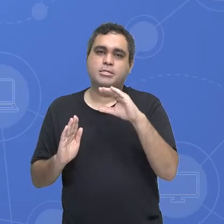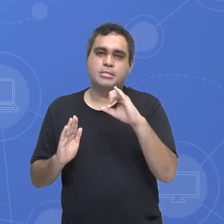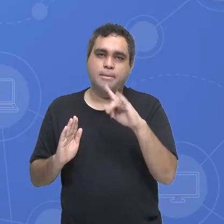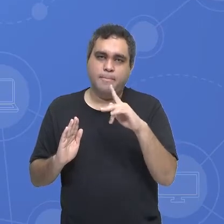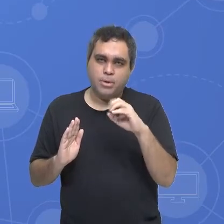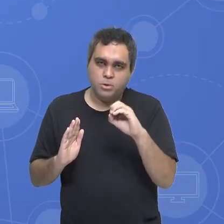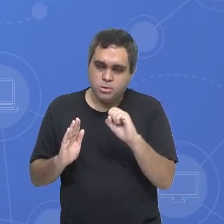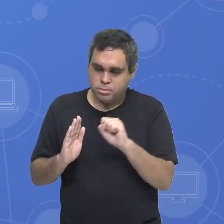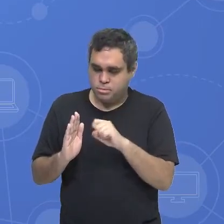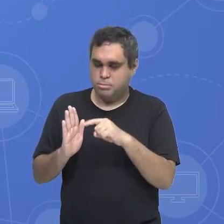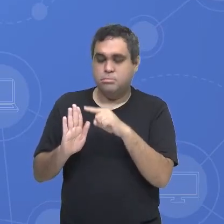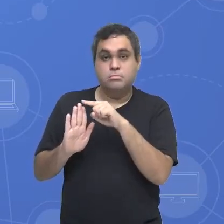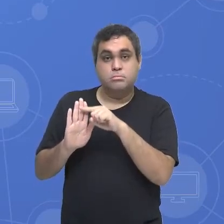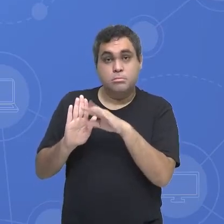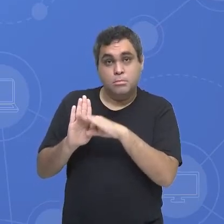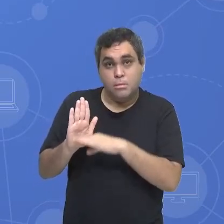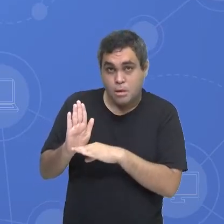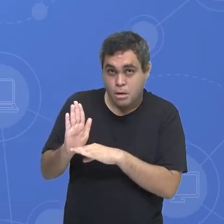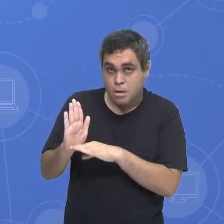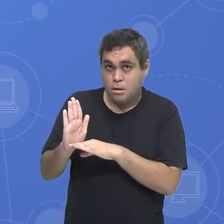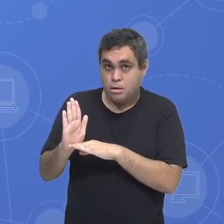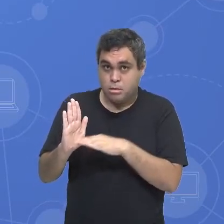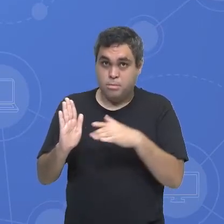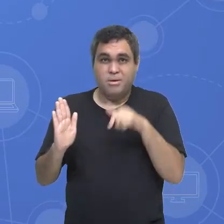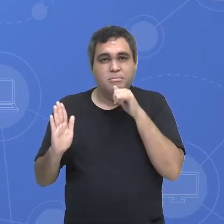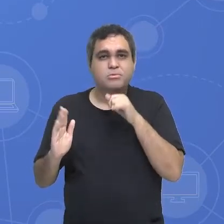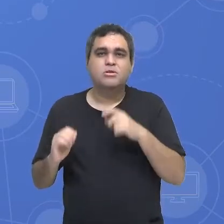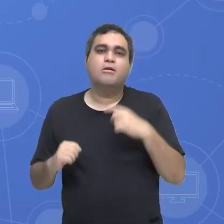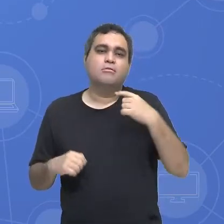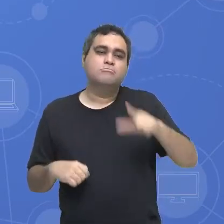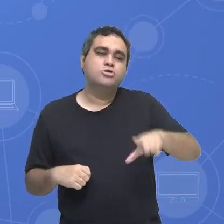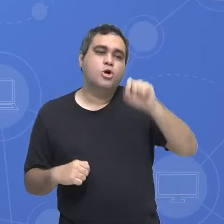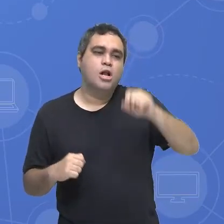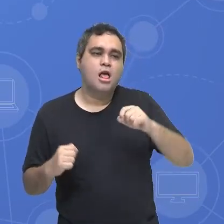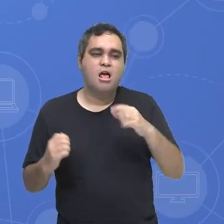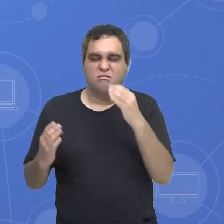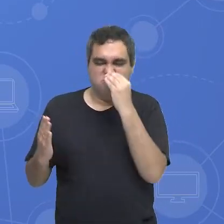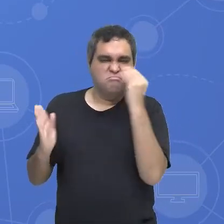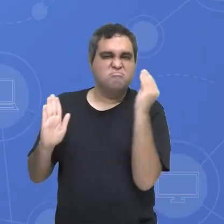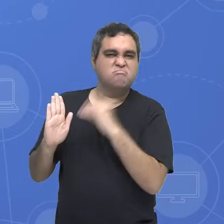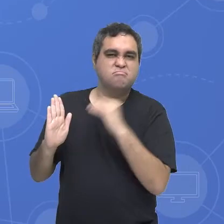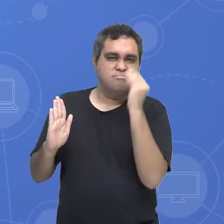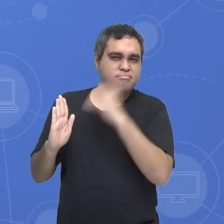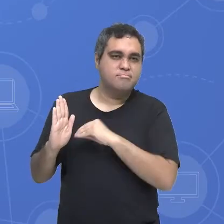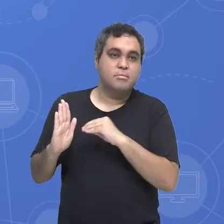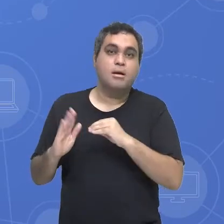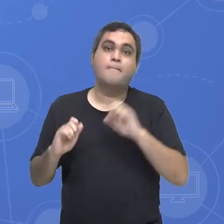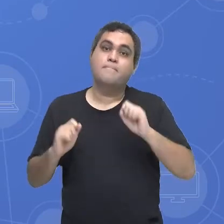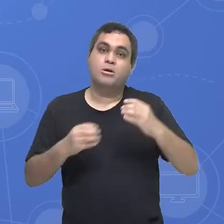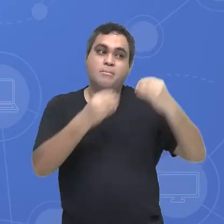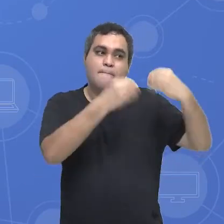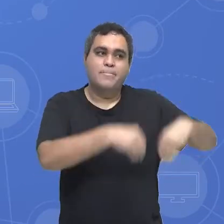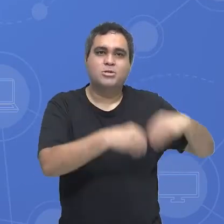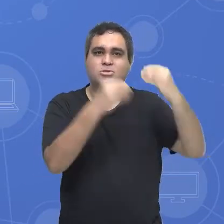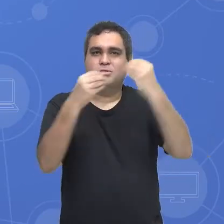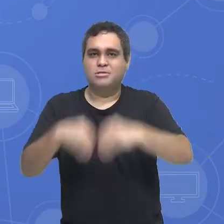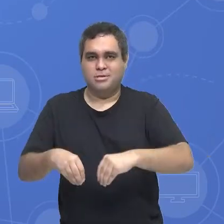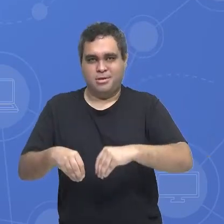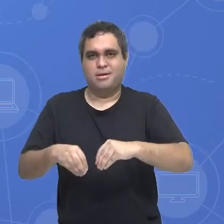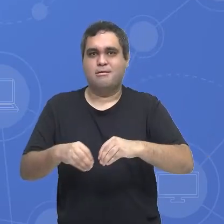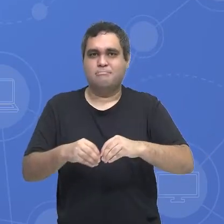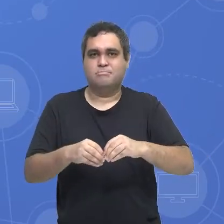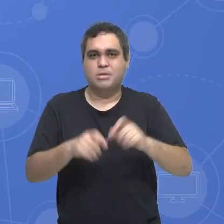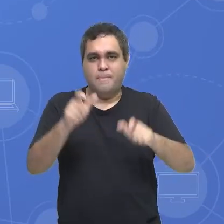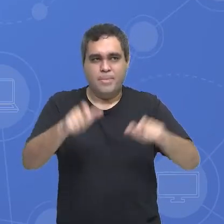decisão pode sim se tornar prejudicial, tanto para você como para o outro. E aí eu volto novamente na questão